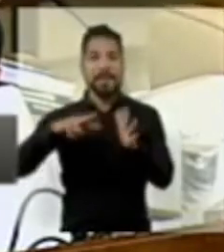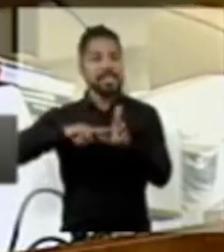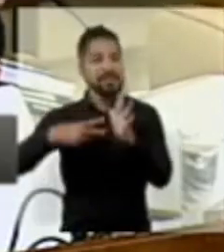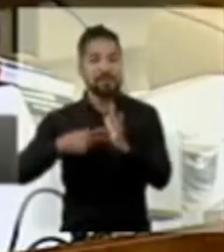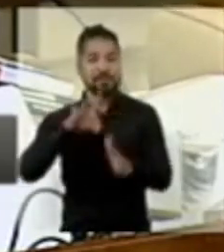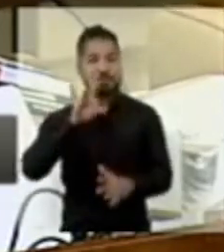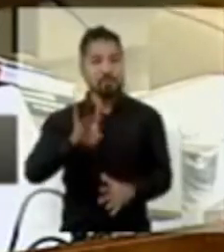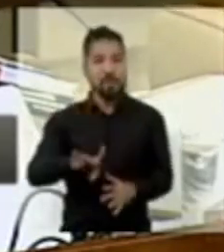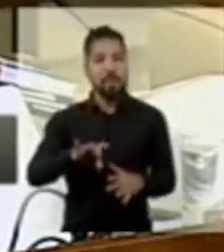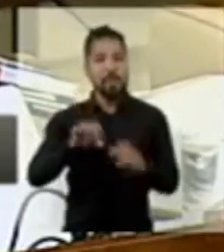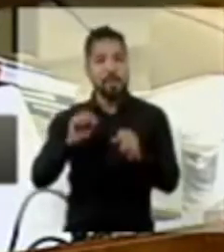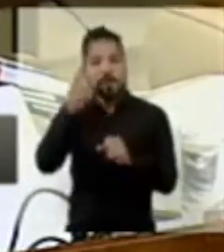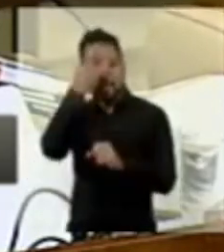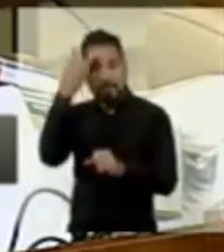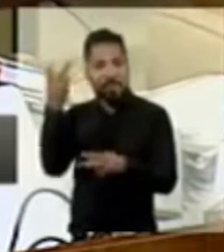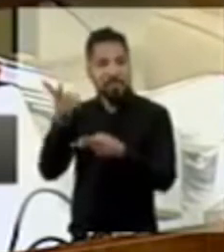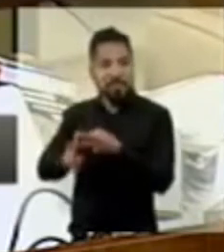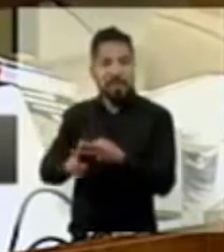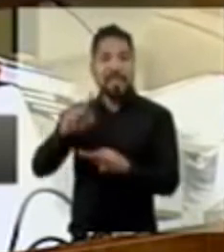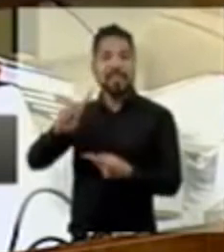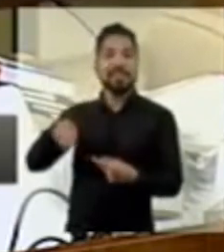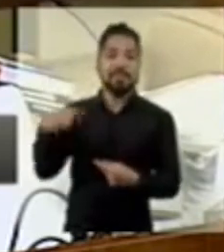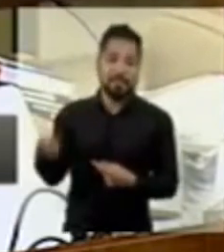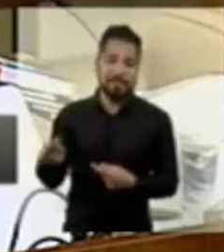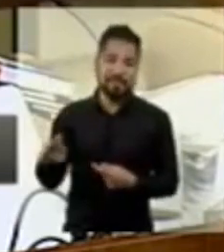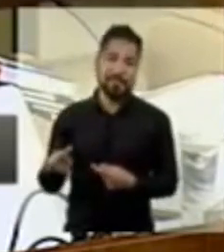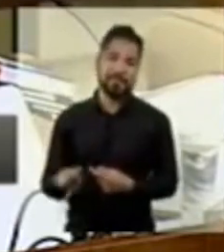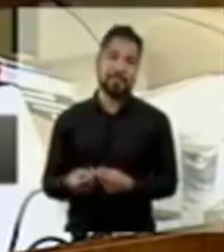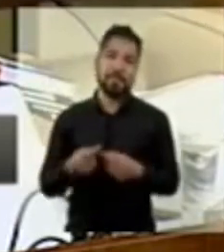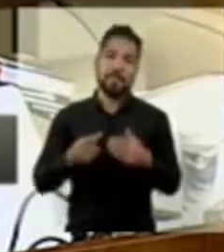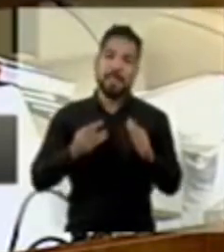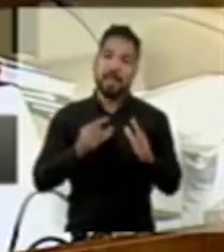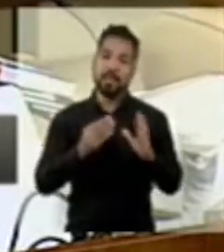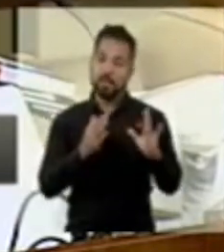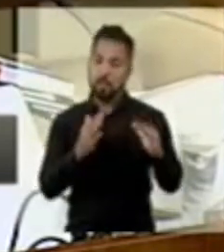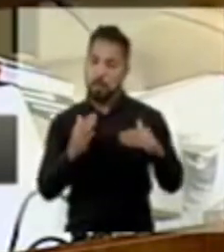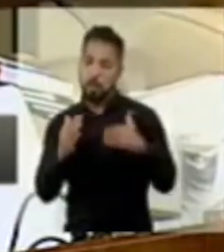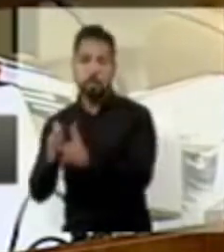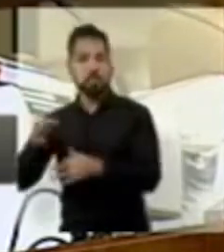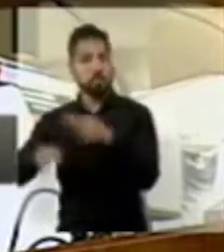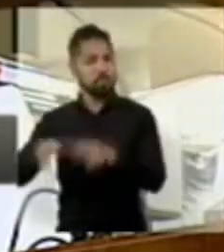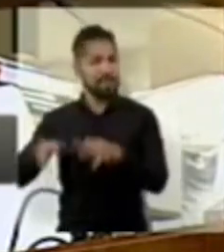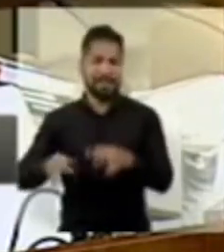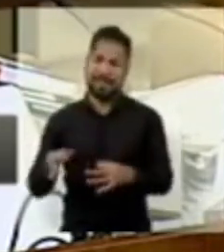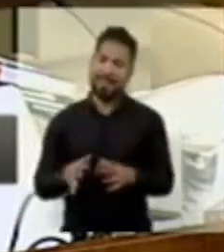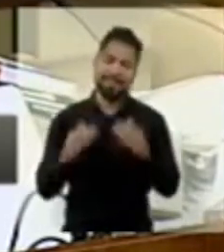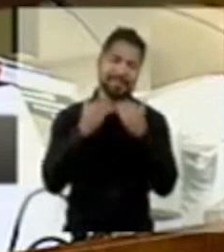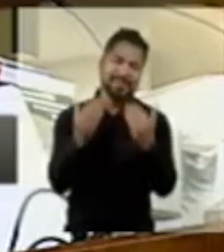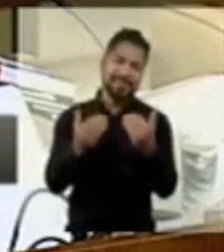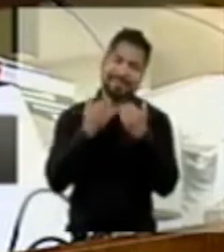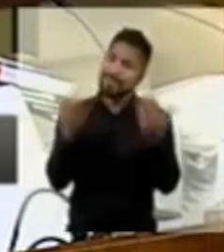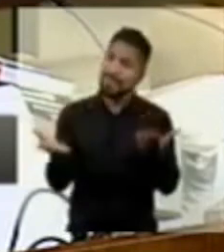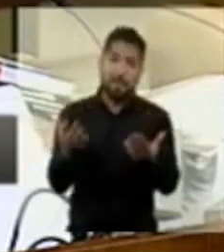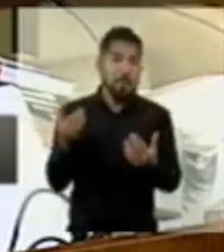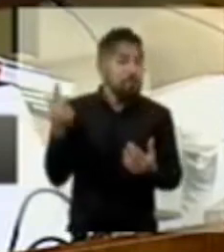somente se pode prender alguém depois do trânsito em julgado nenhuma interpretação jurídica